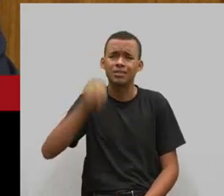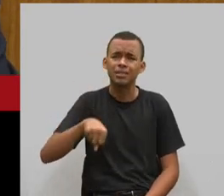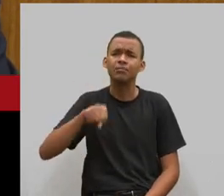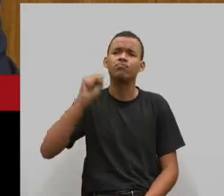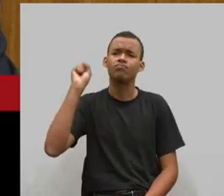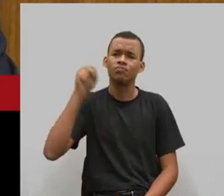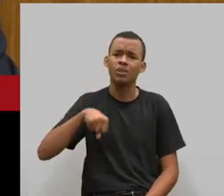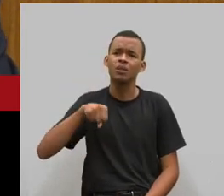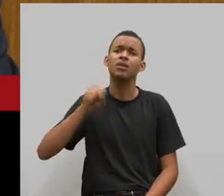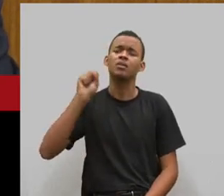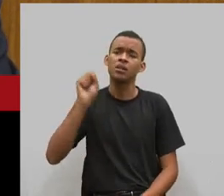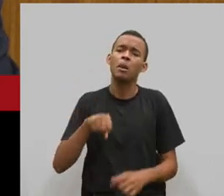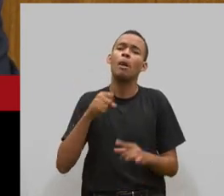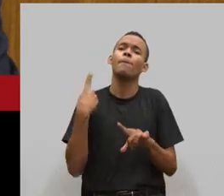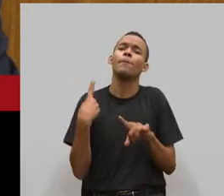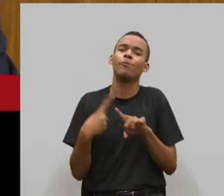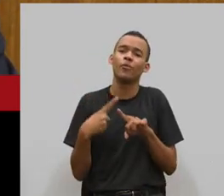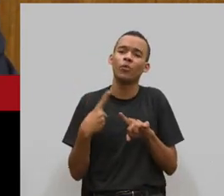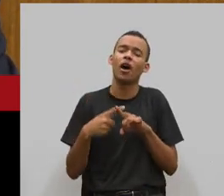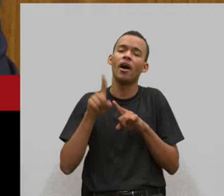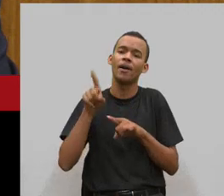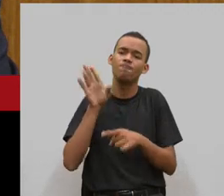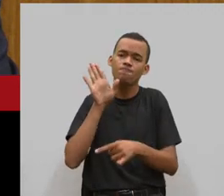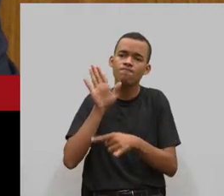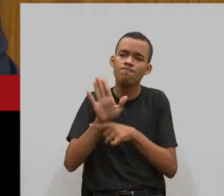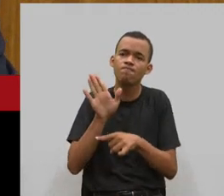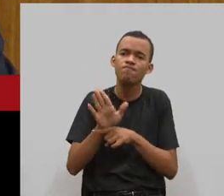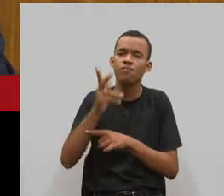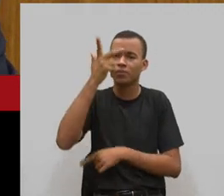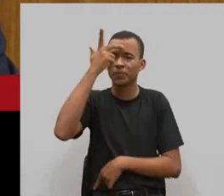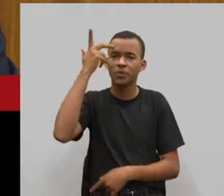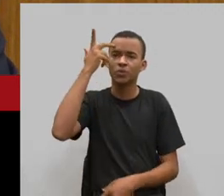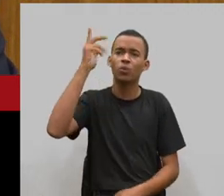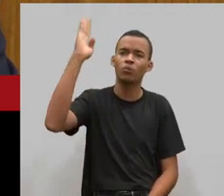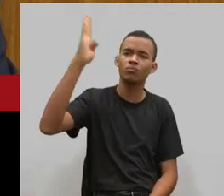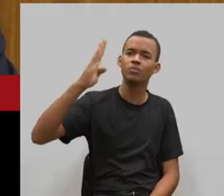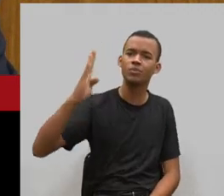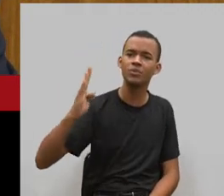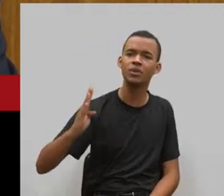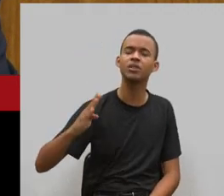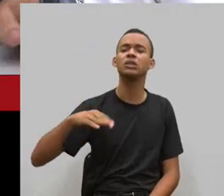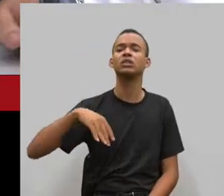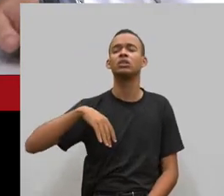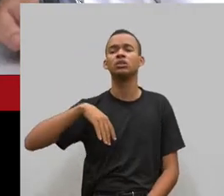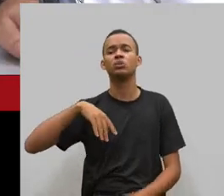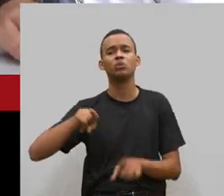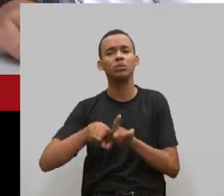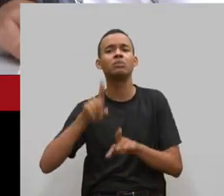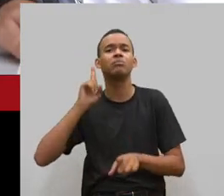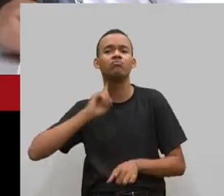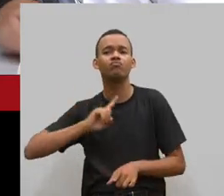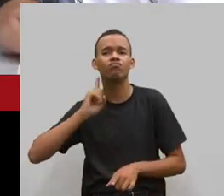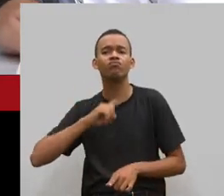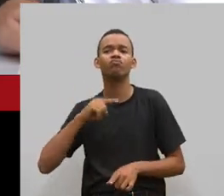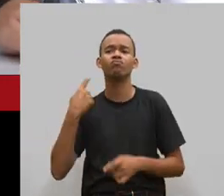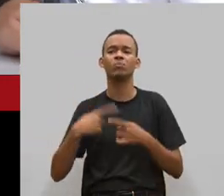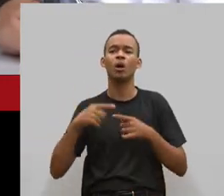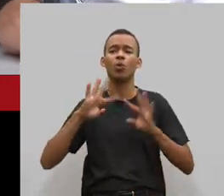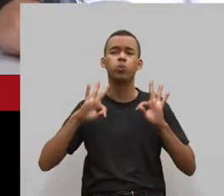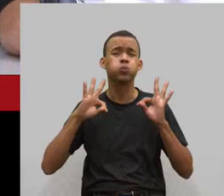brasileiros mineiros com deficiência ou não porque todos nós precisamos desse projeto aprovado Muito obrigado